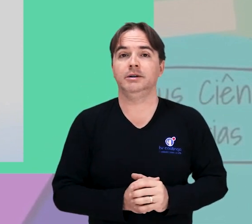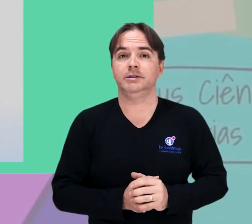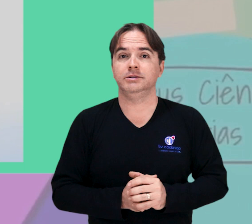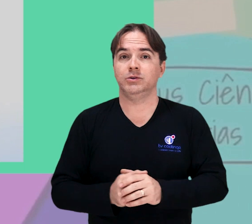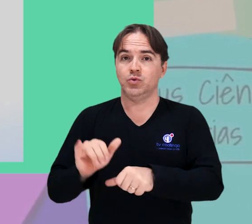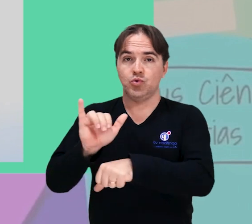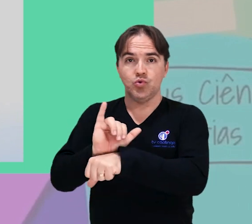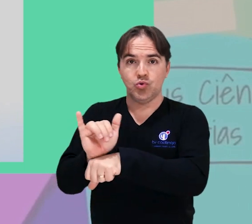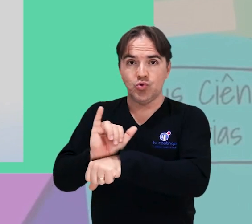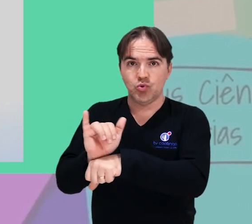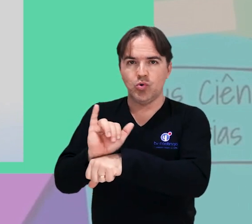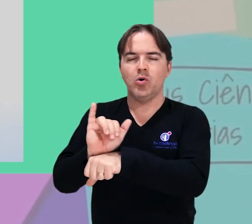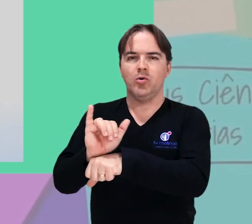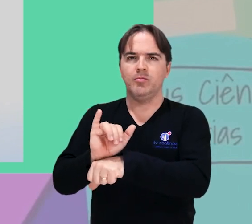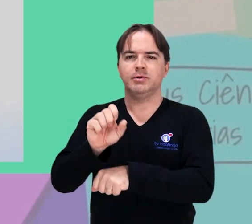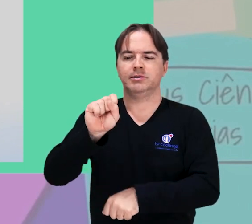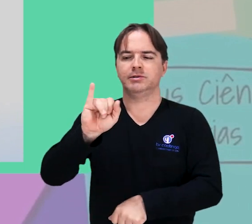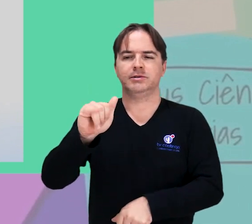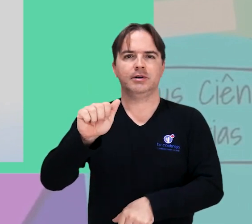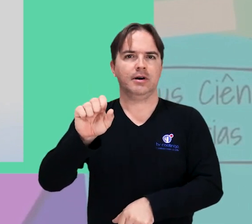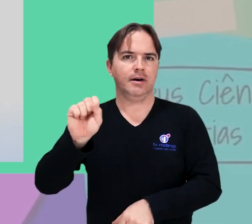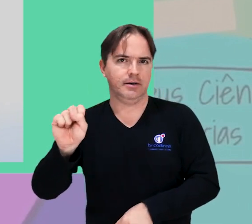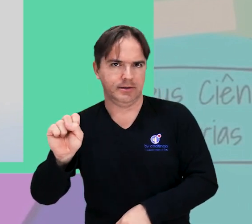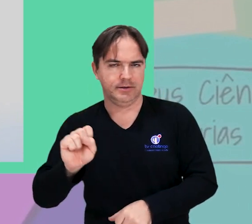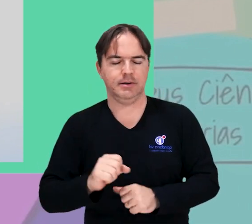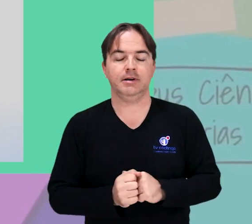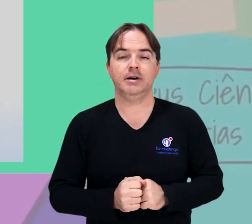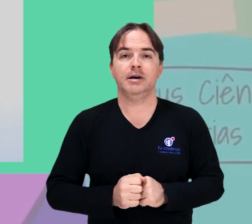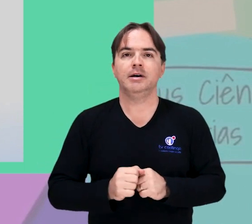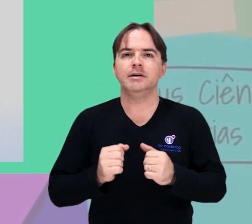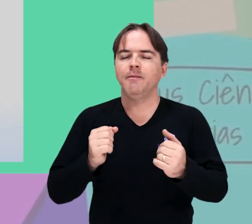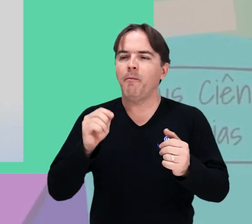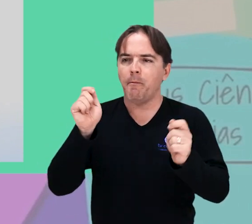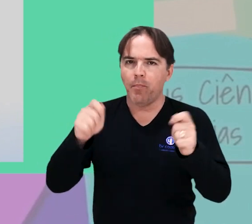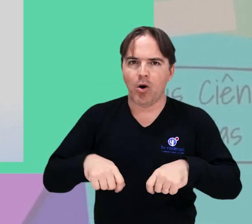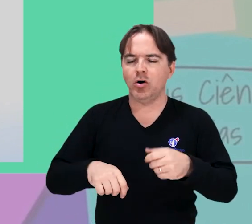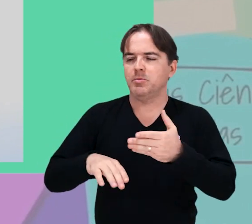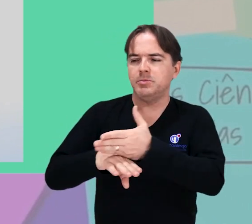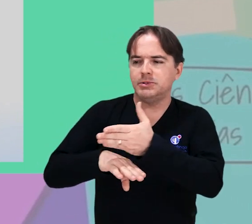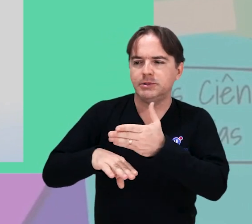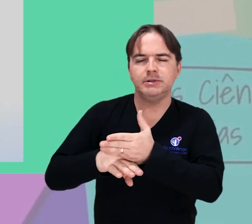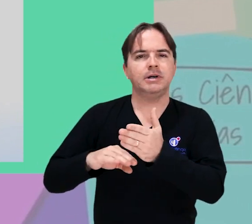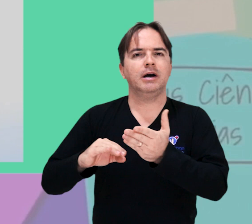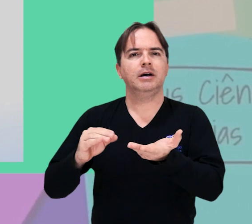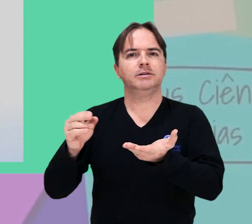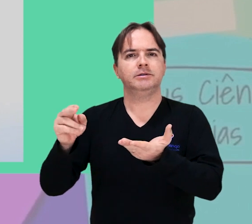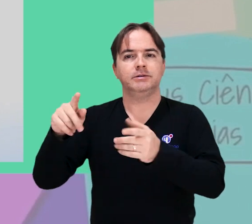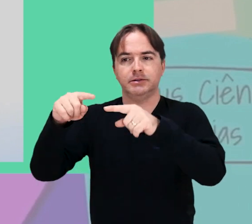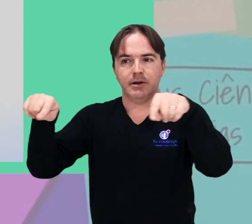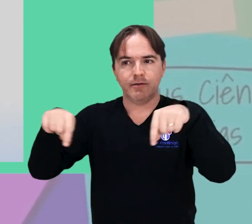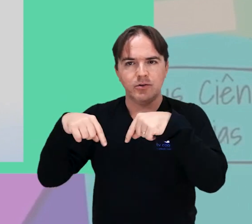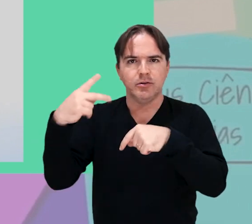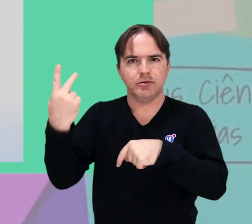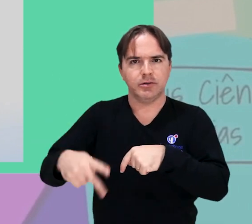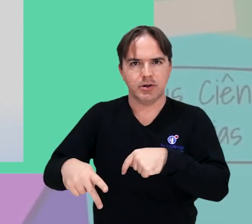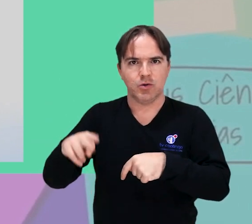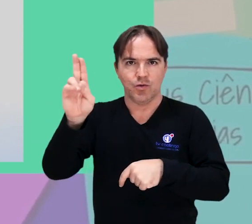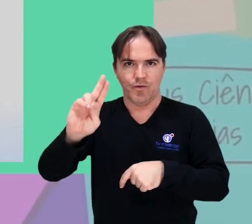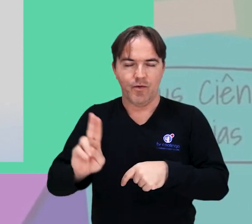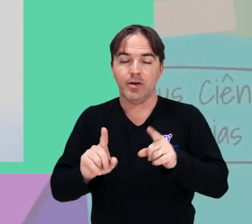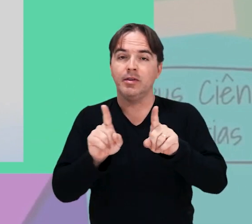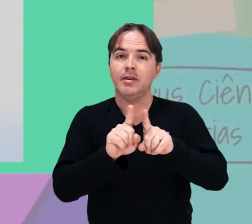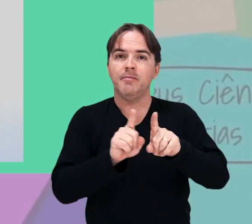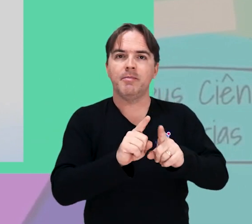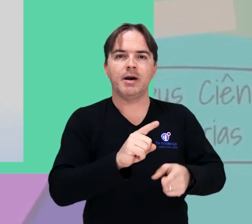univasf no YouTube podem participar servidores da instituição e de outras entidades parceiras para se